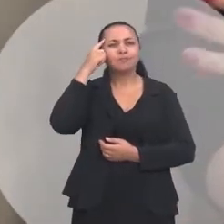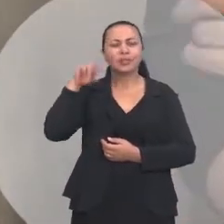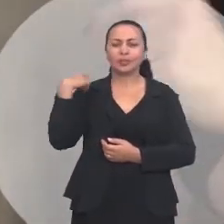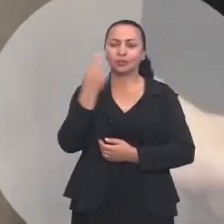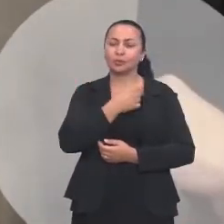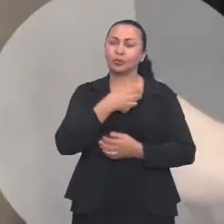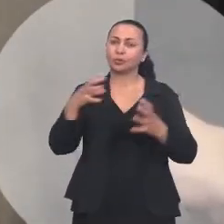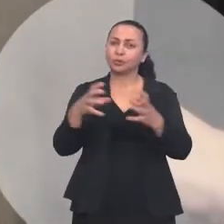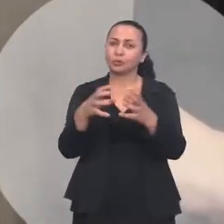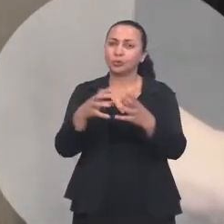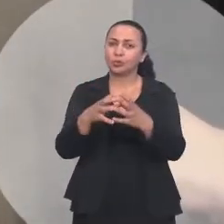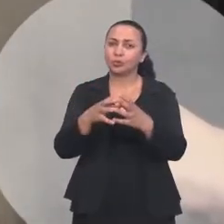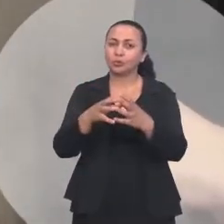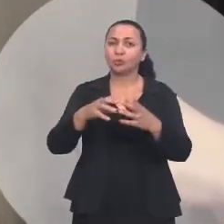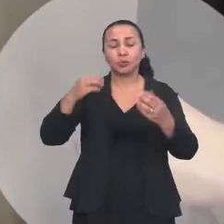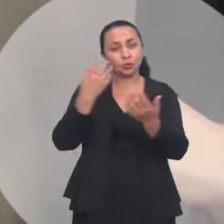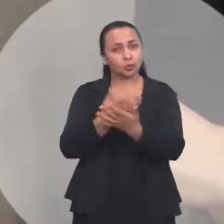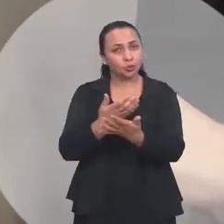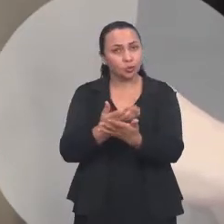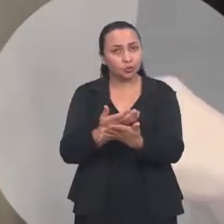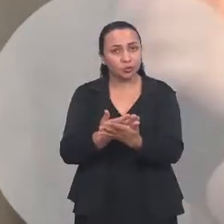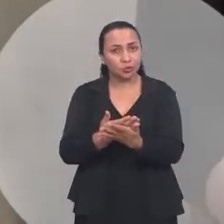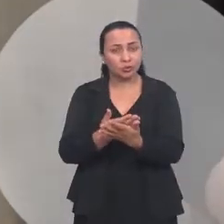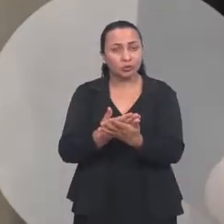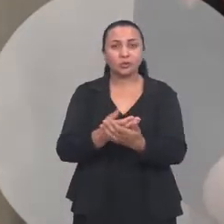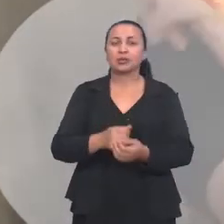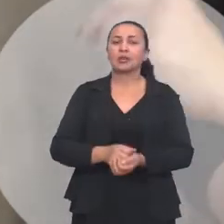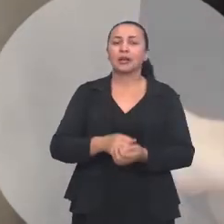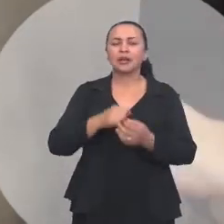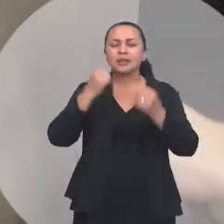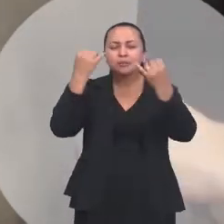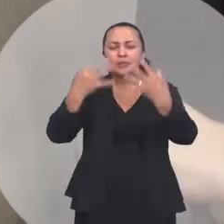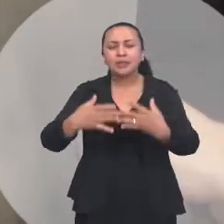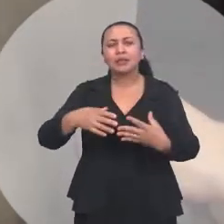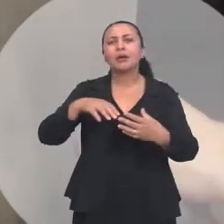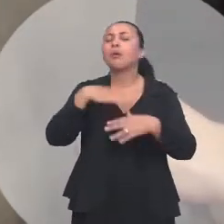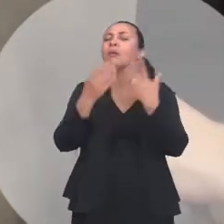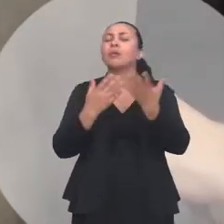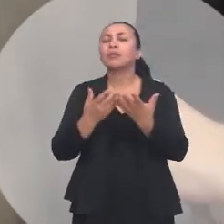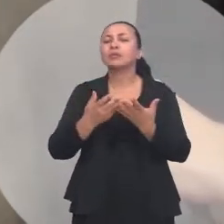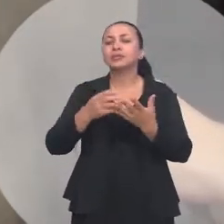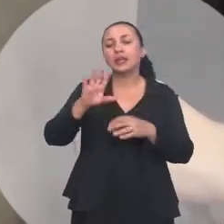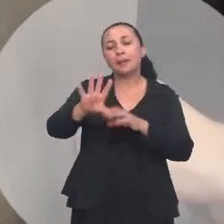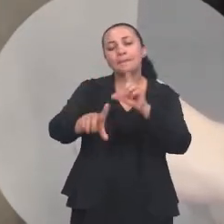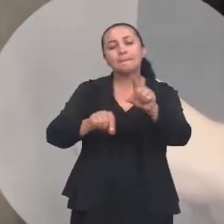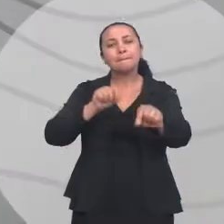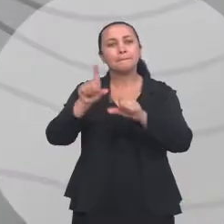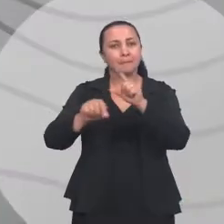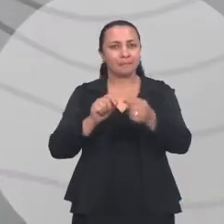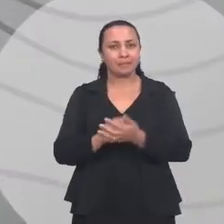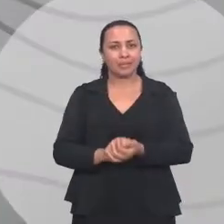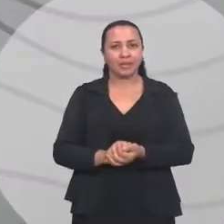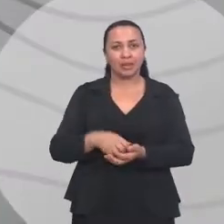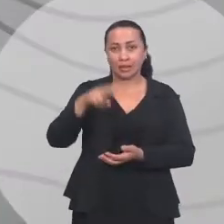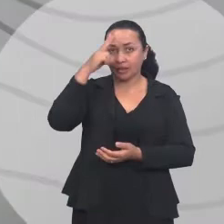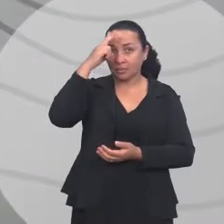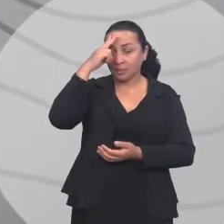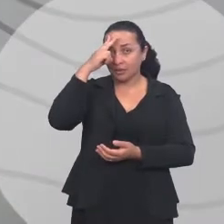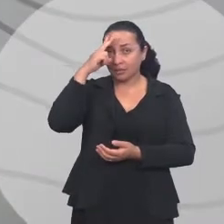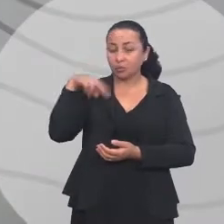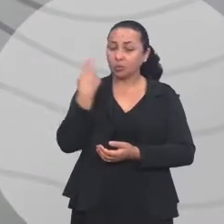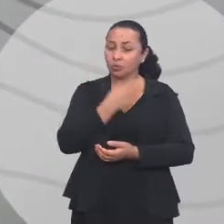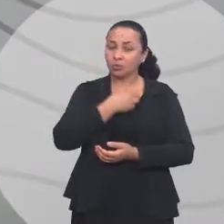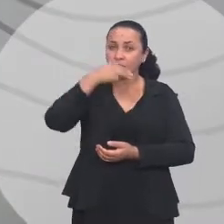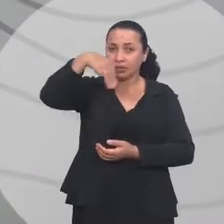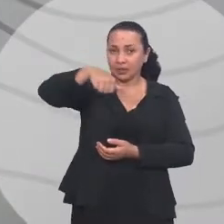sobre a condução das atividades de ensino explica para gente quais são as principais definições lembrando